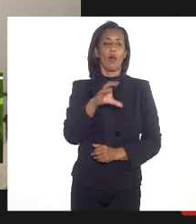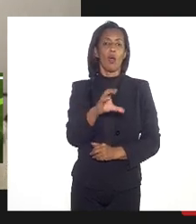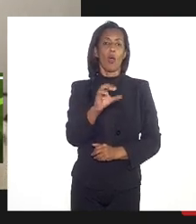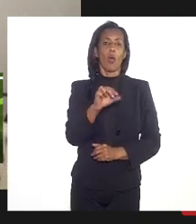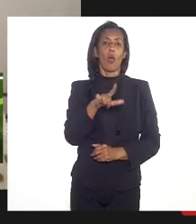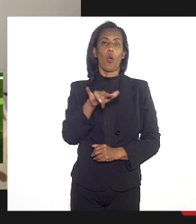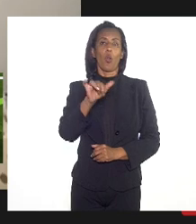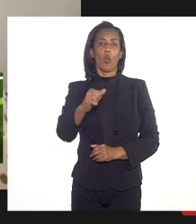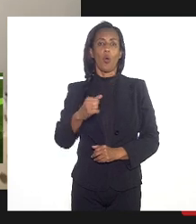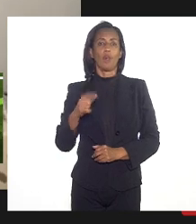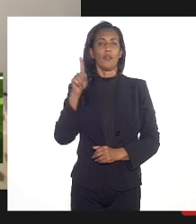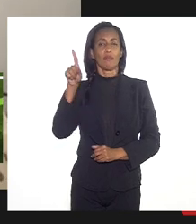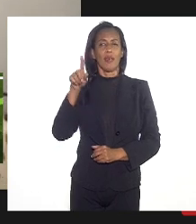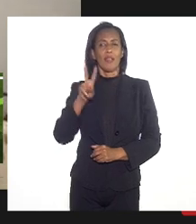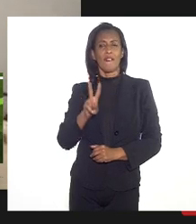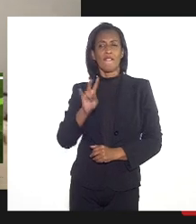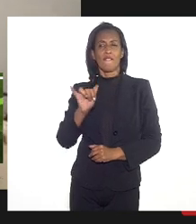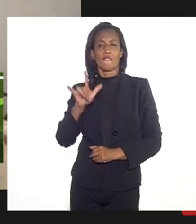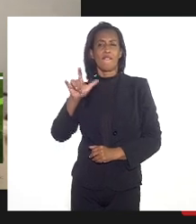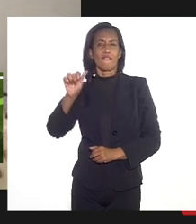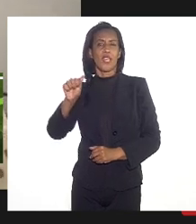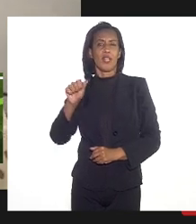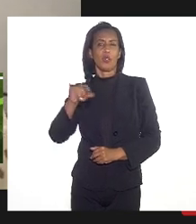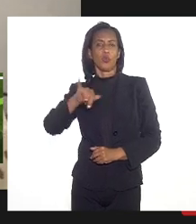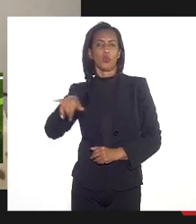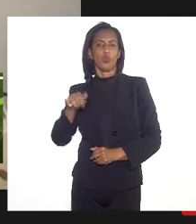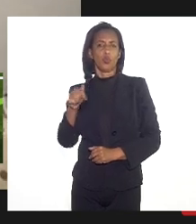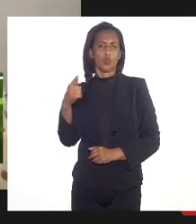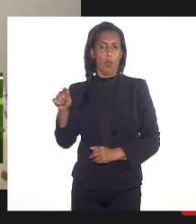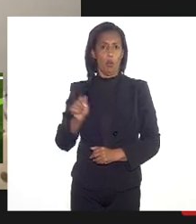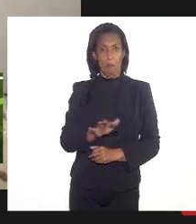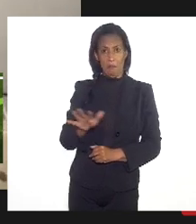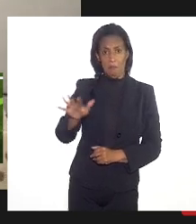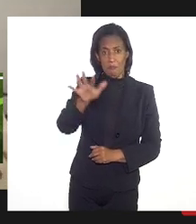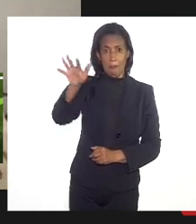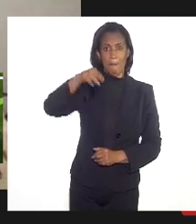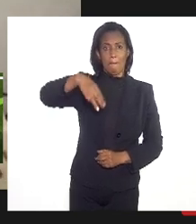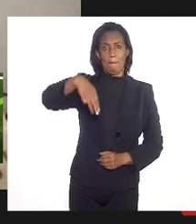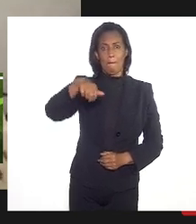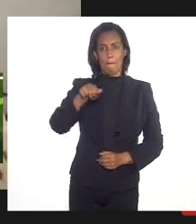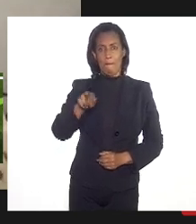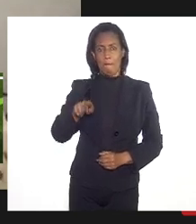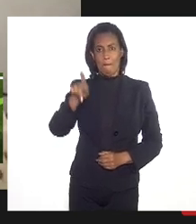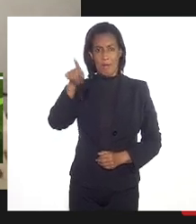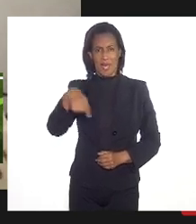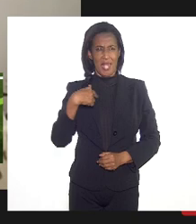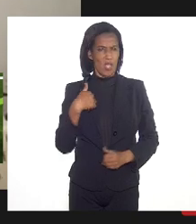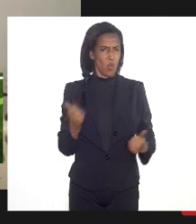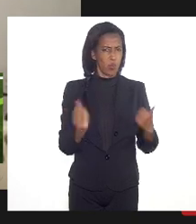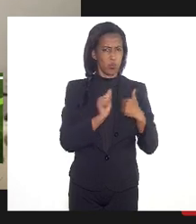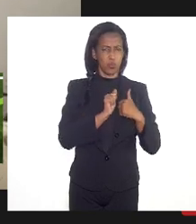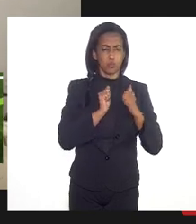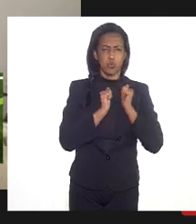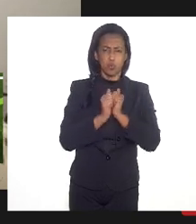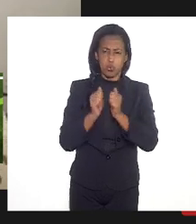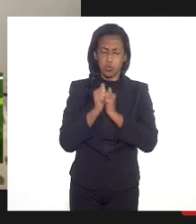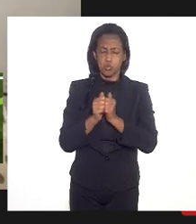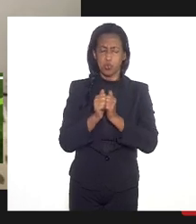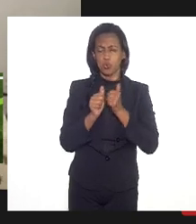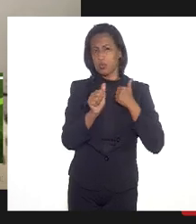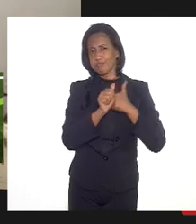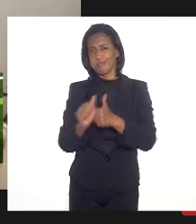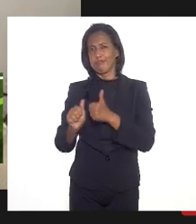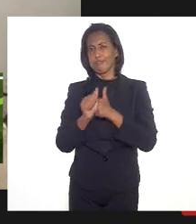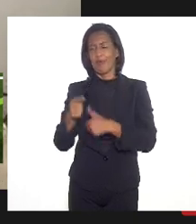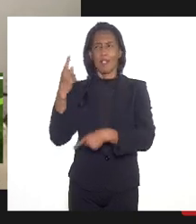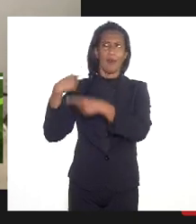pescadores na Vila do João, na Favela da Maré. Eu acompanhei muito Alexandre Anderson com o Jornal Cidadão lá atrás,